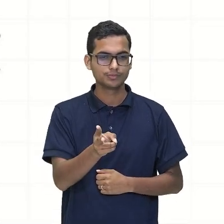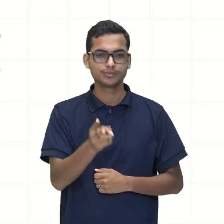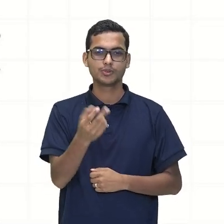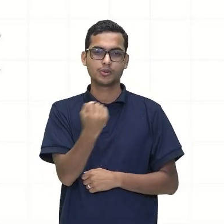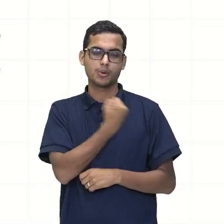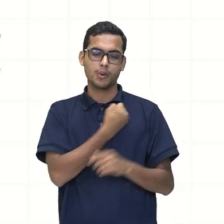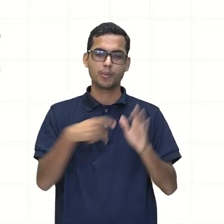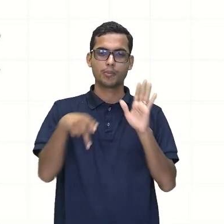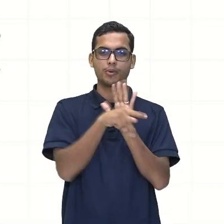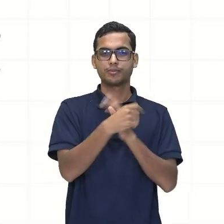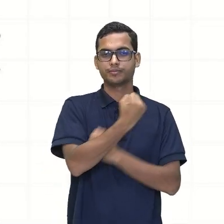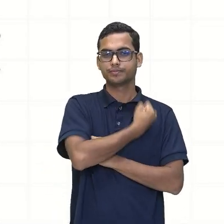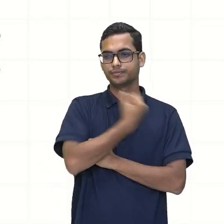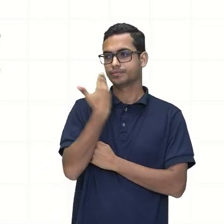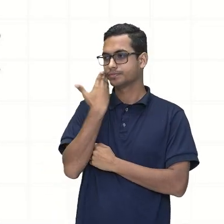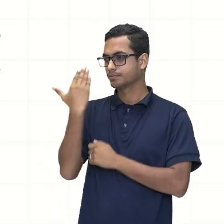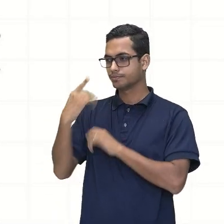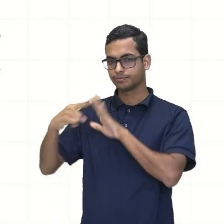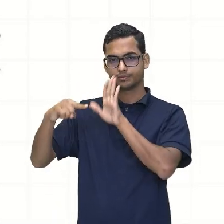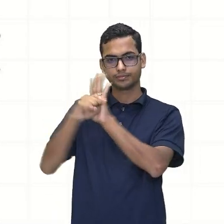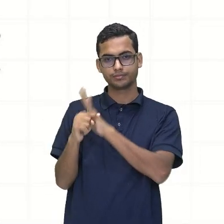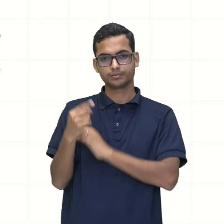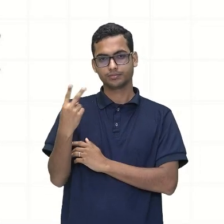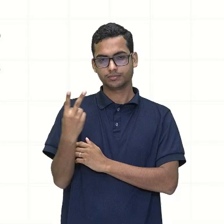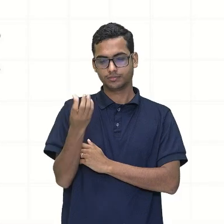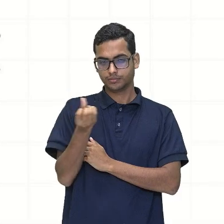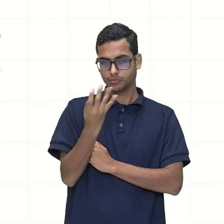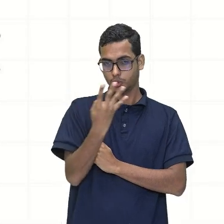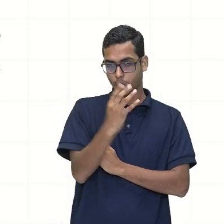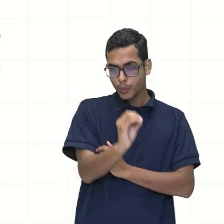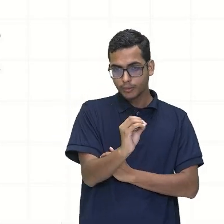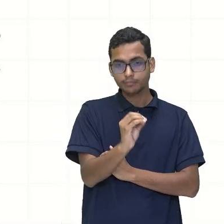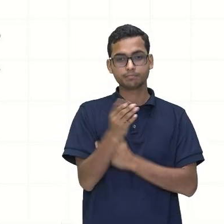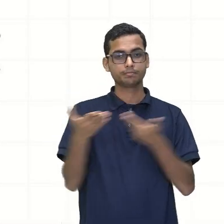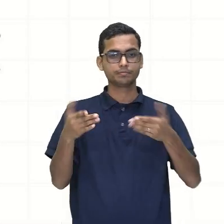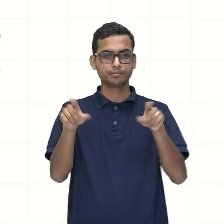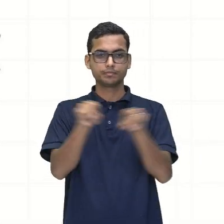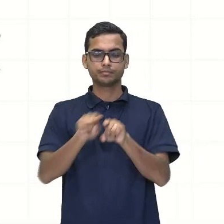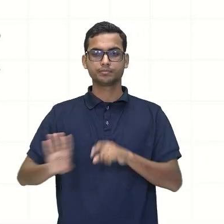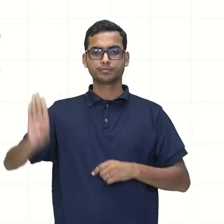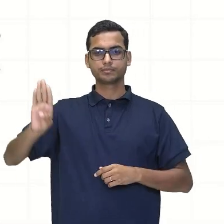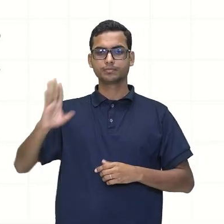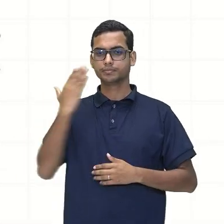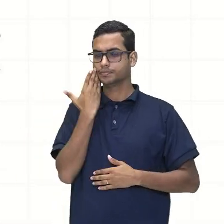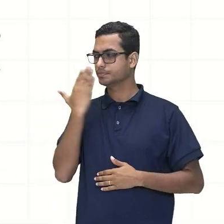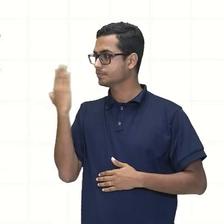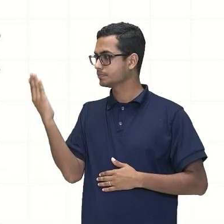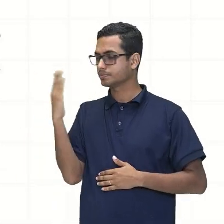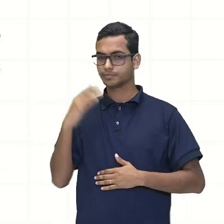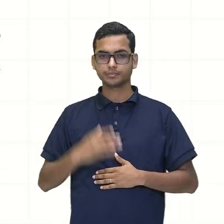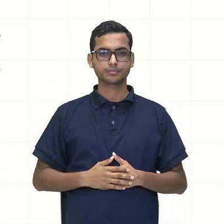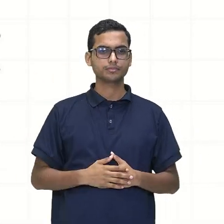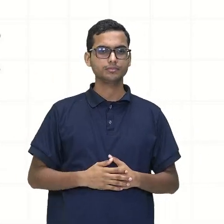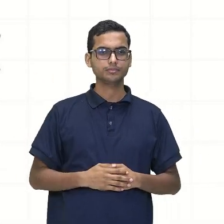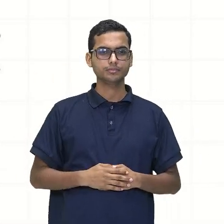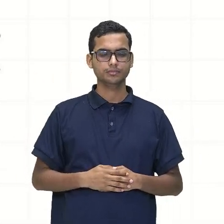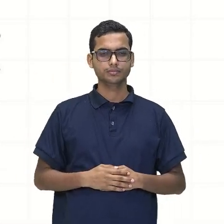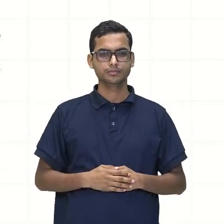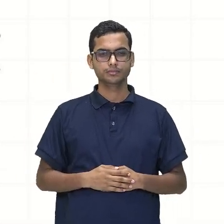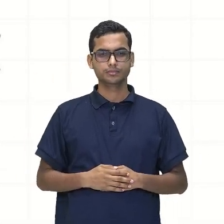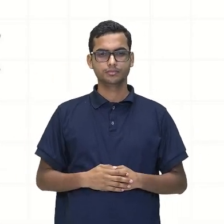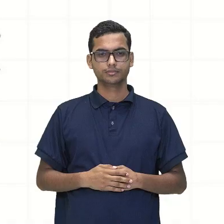menos 2.640. Agora, vamos para o item B. No item B, a gente vai